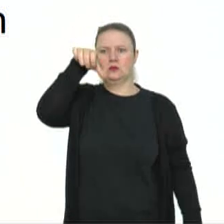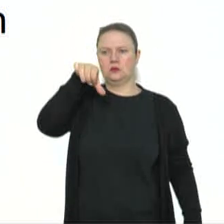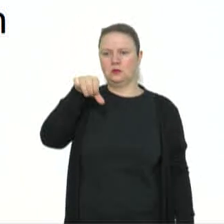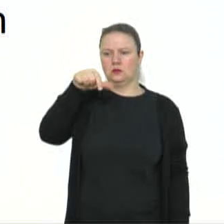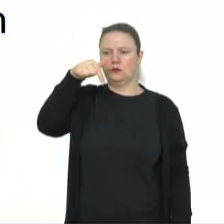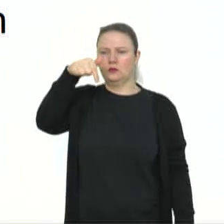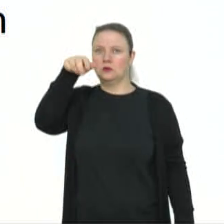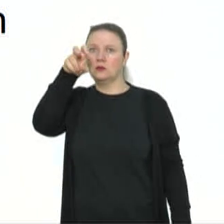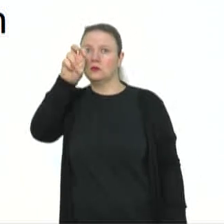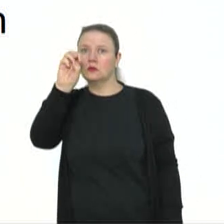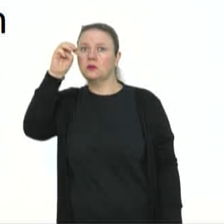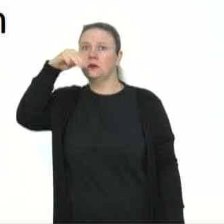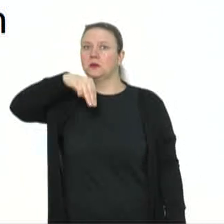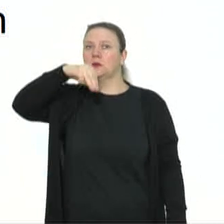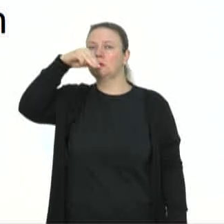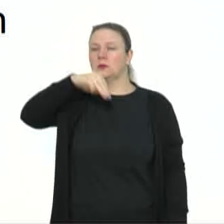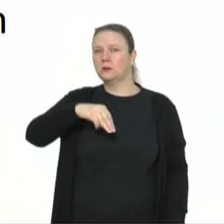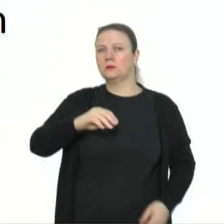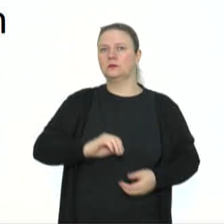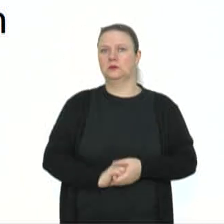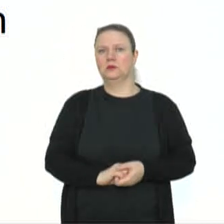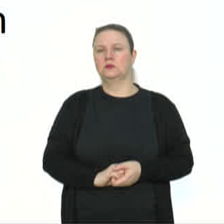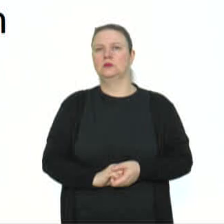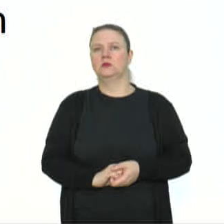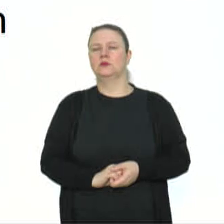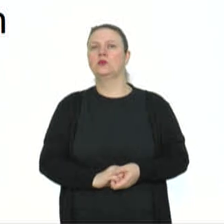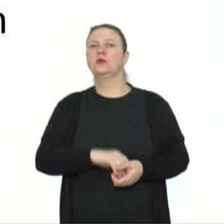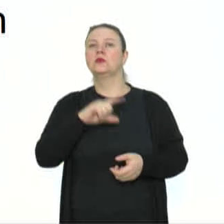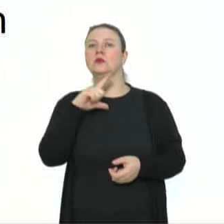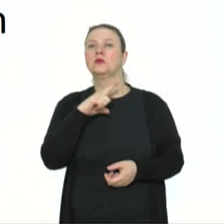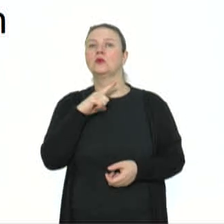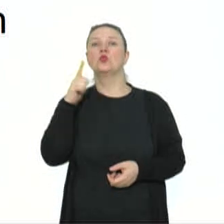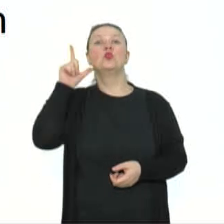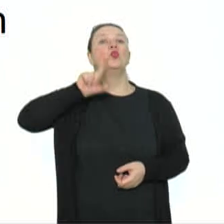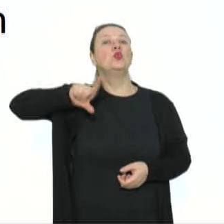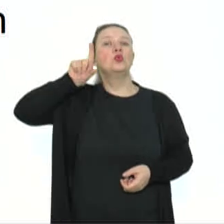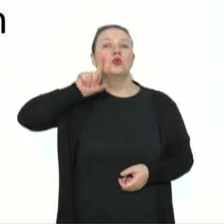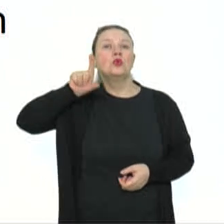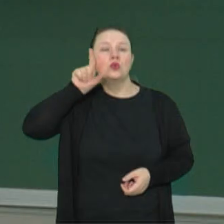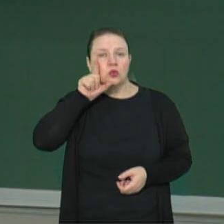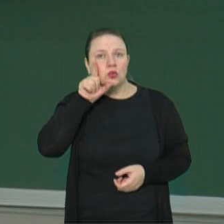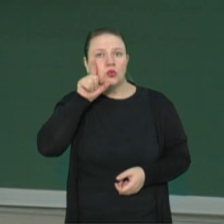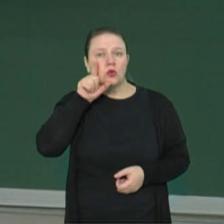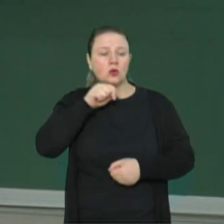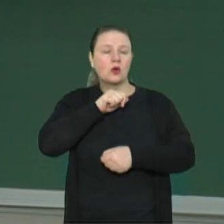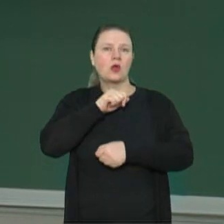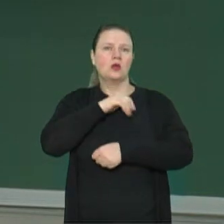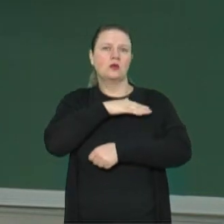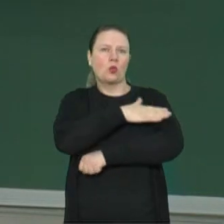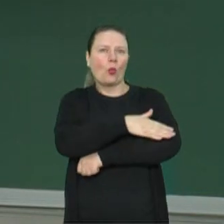metros, né, que fica no parque de Yosemite, nos Estados Unidos. Então, Yosemite é o parque